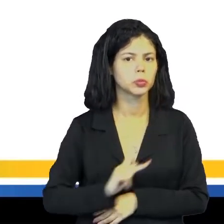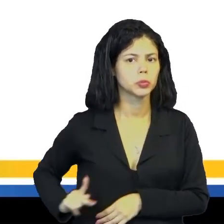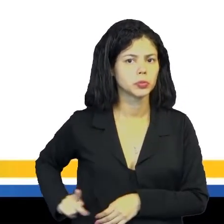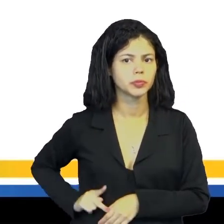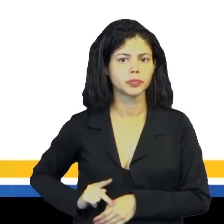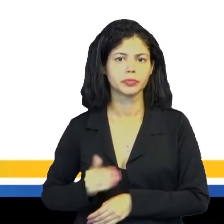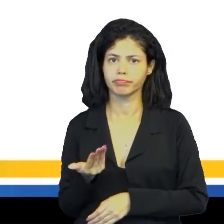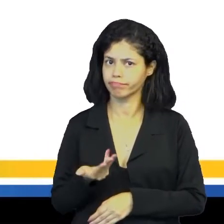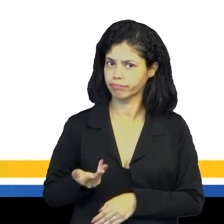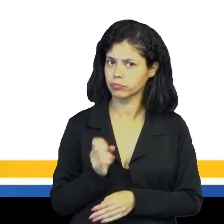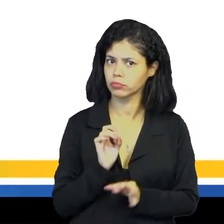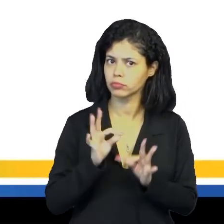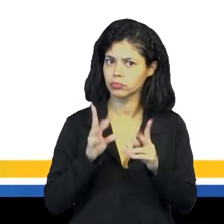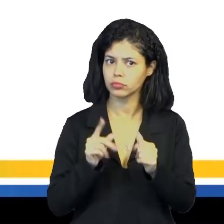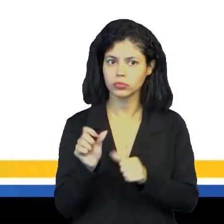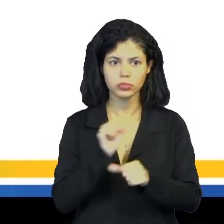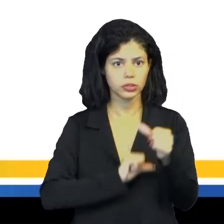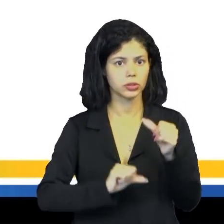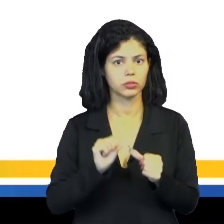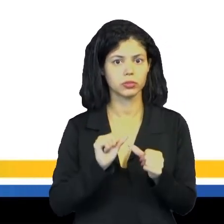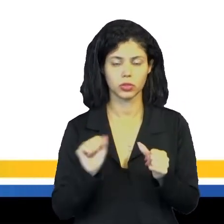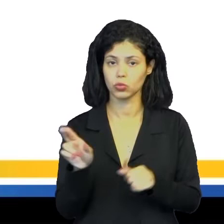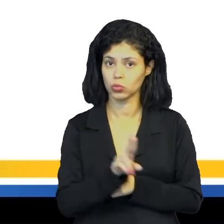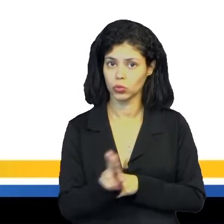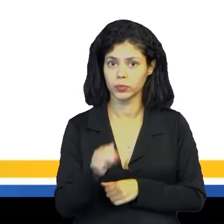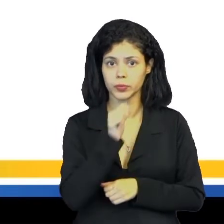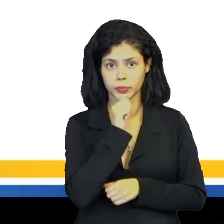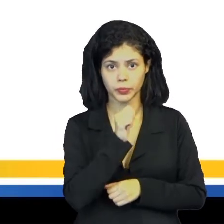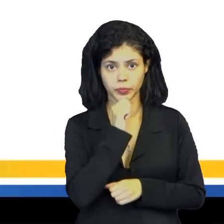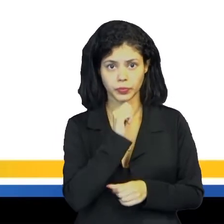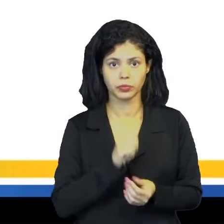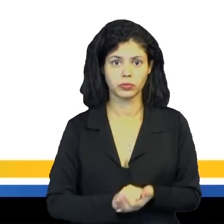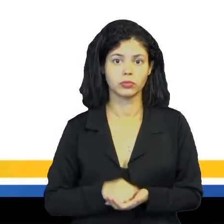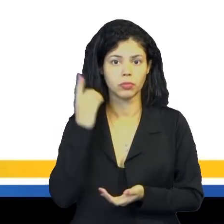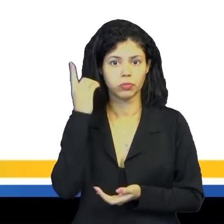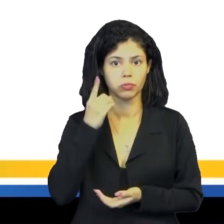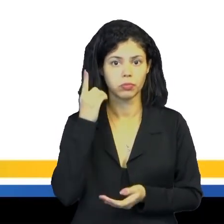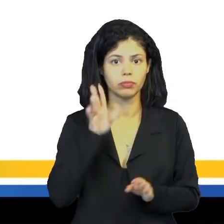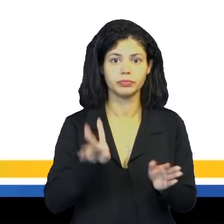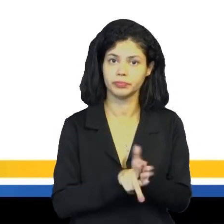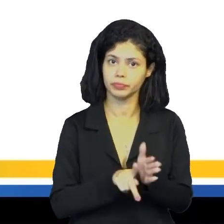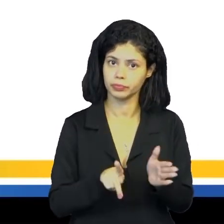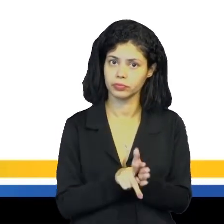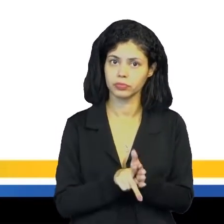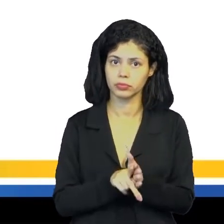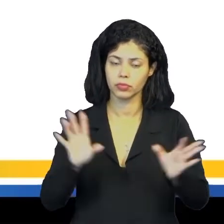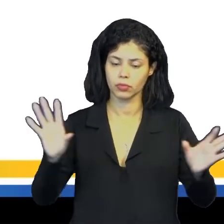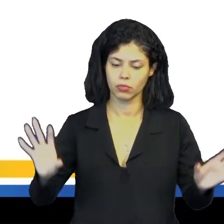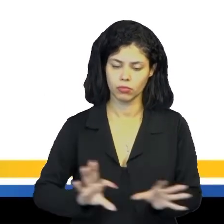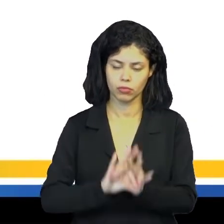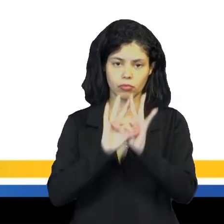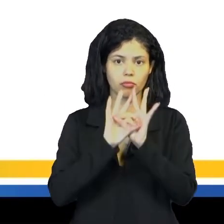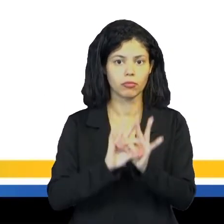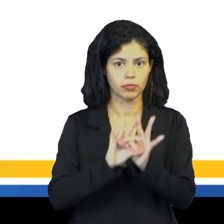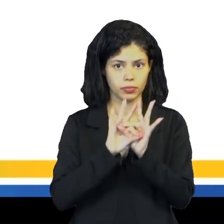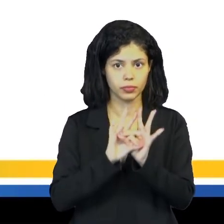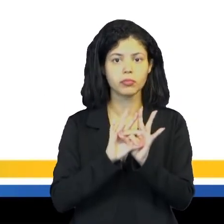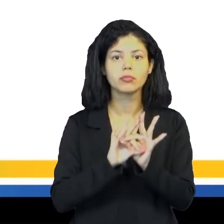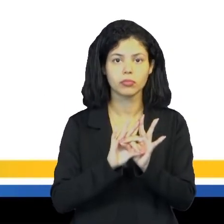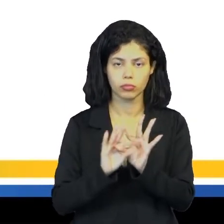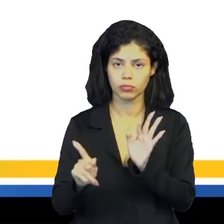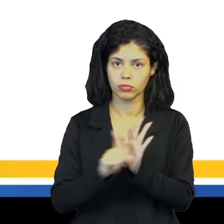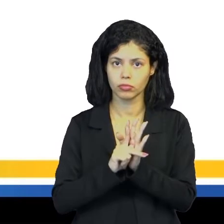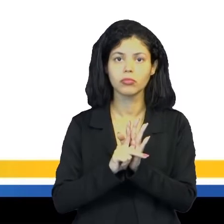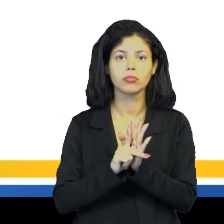raro, que distorcia os resultados, aprovando nomes de deputados, e senadores que eram aliados do presidente, embora esse não